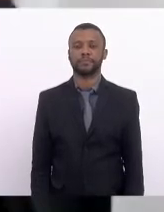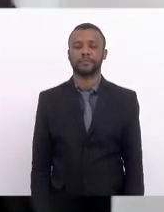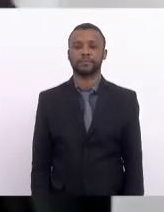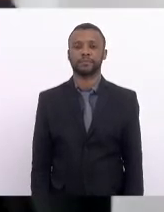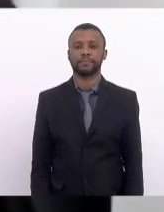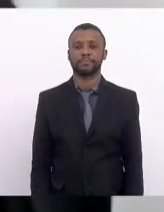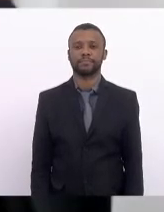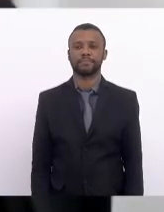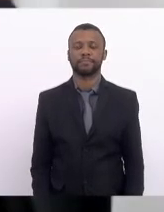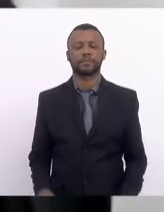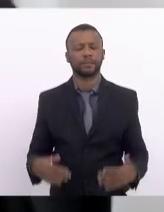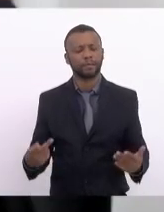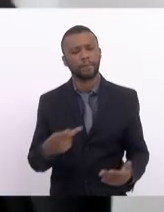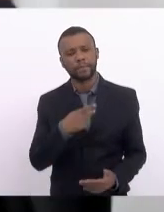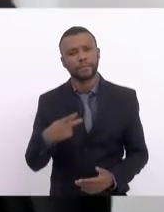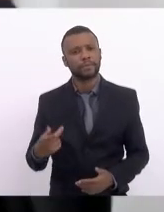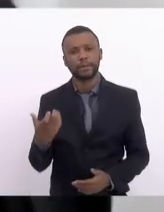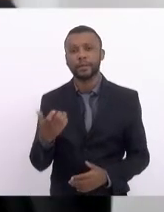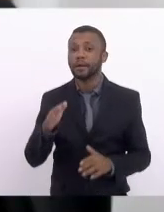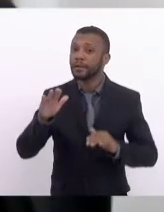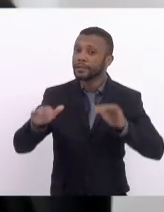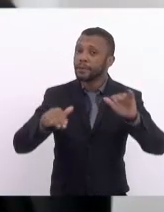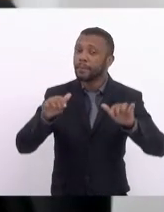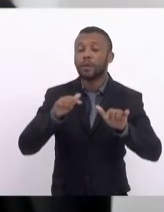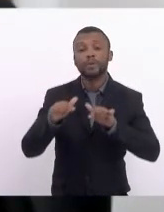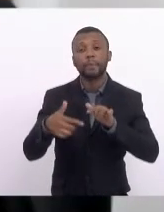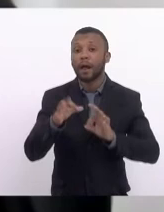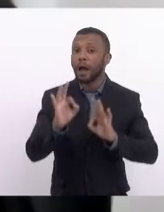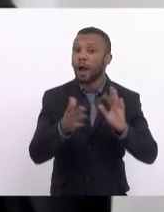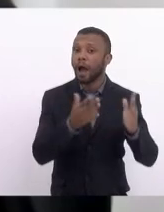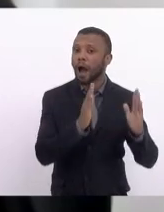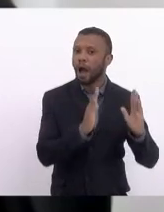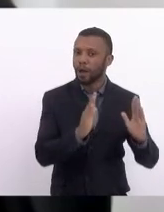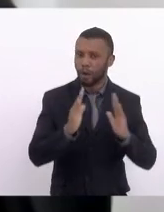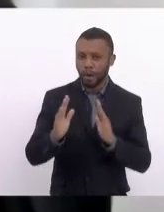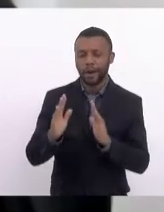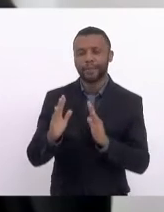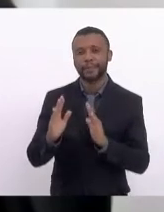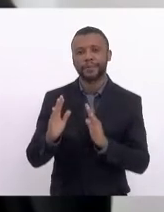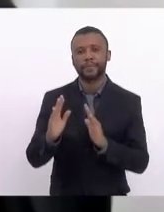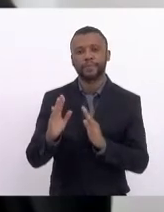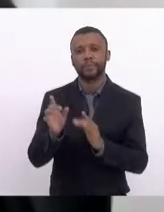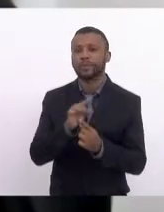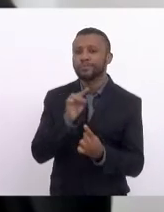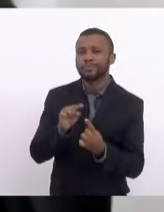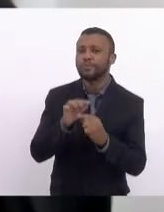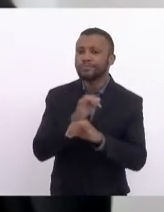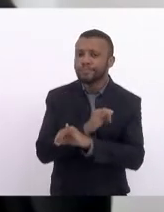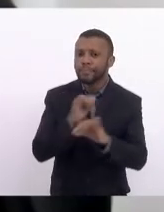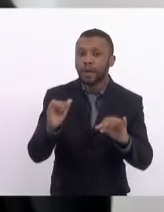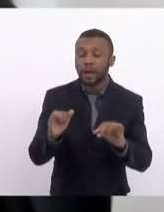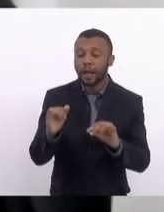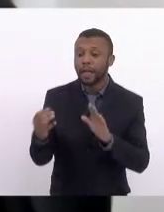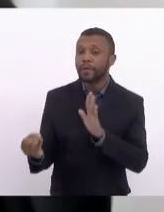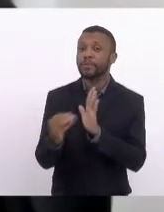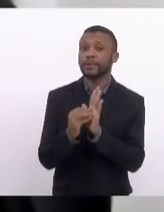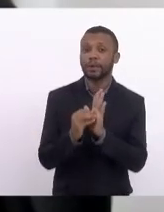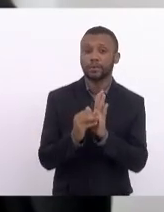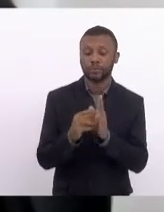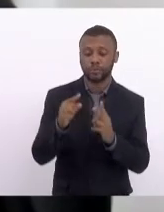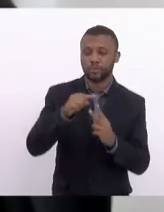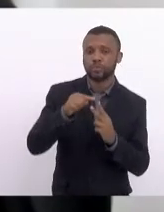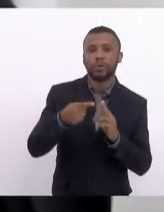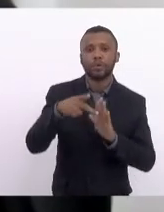A presidência gostaria de chamar os trabalhos à ordem para anunciar a inclusão da ordem do dia. Dois projetos ficaram sem